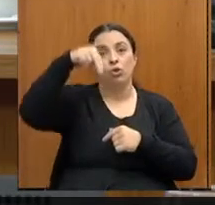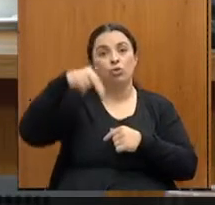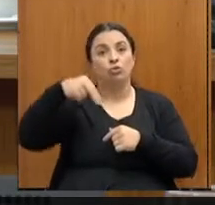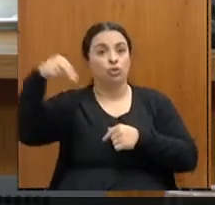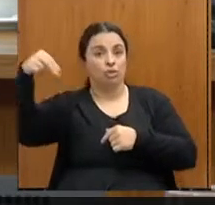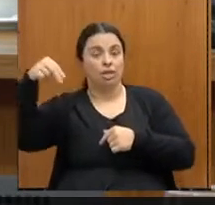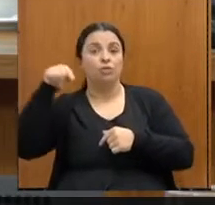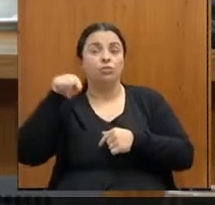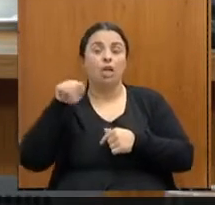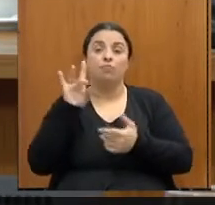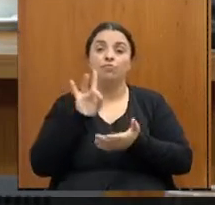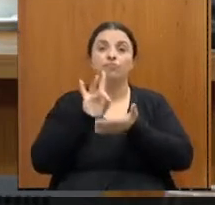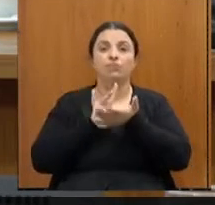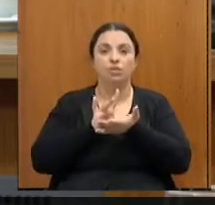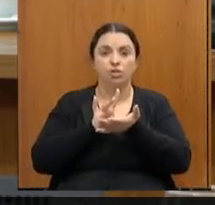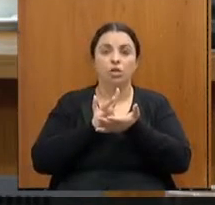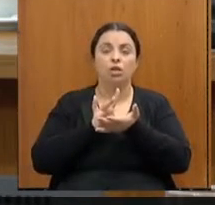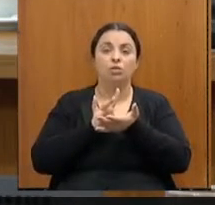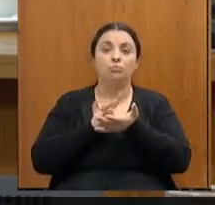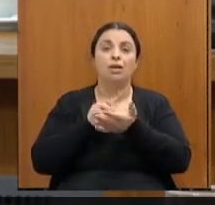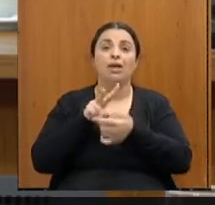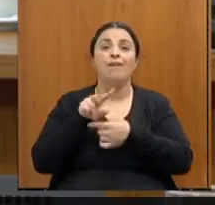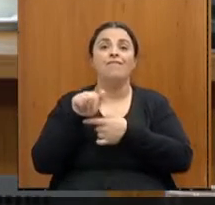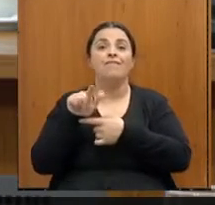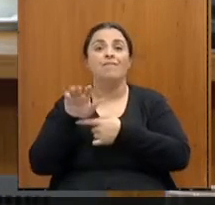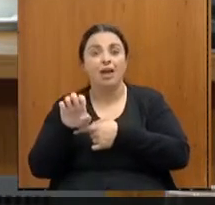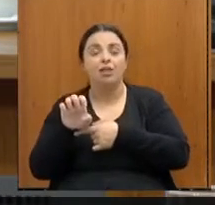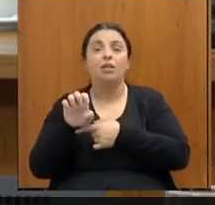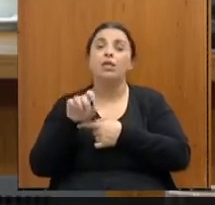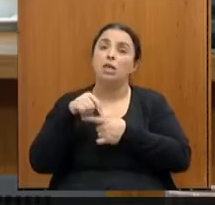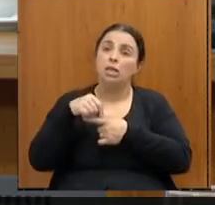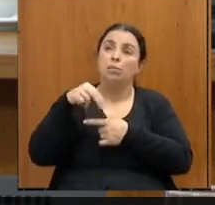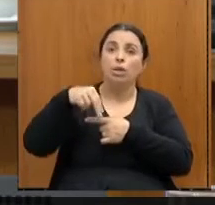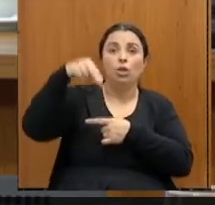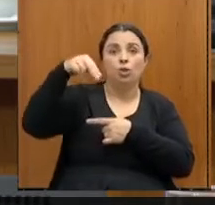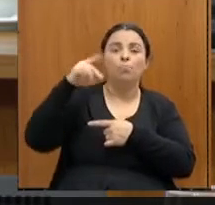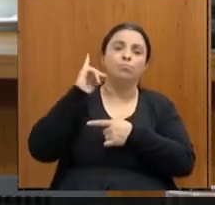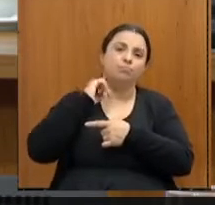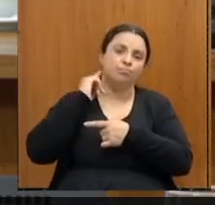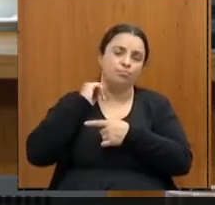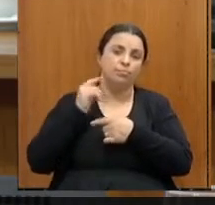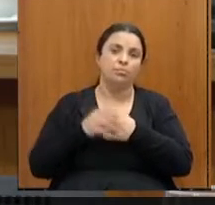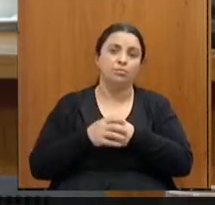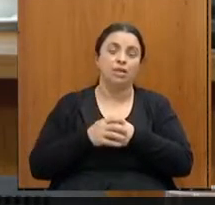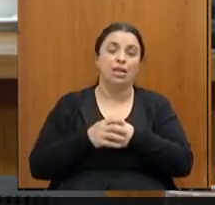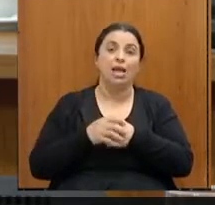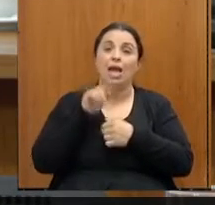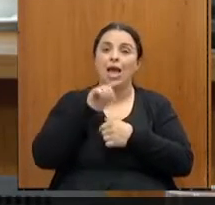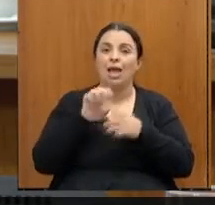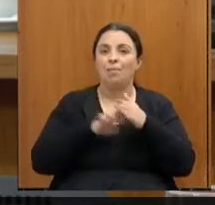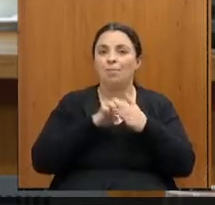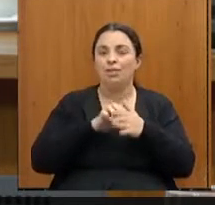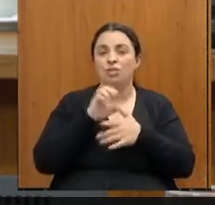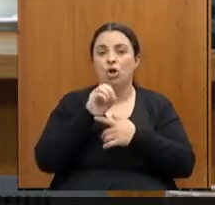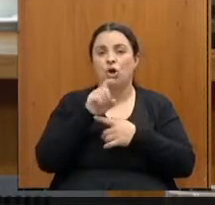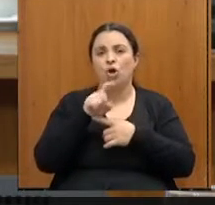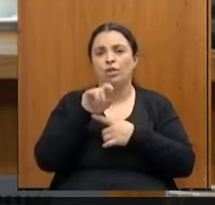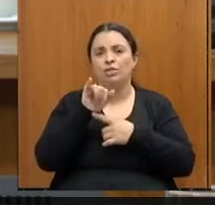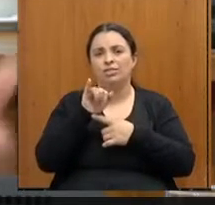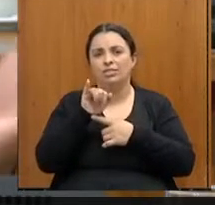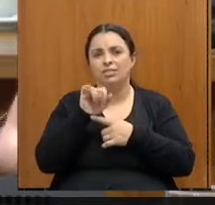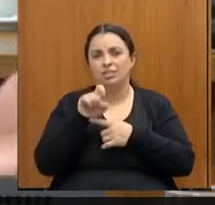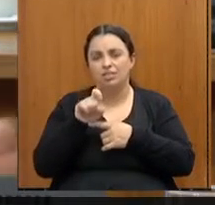para os vales e para o norte de Minas a Ox Energy não é uma realidade